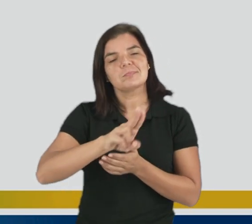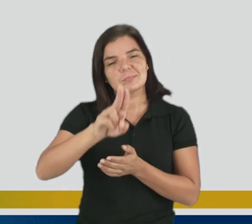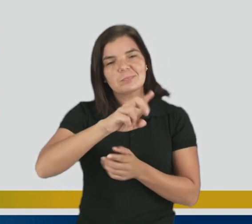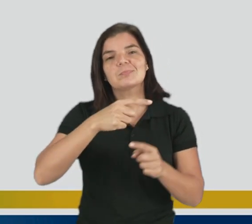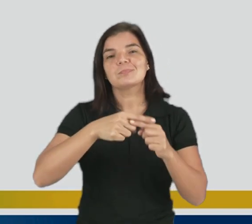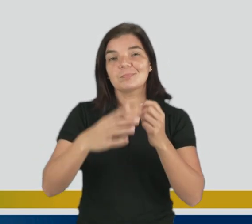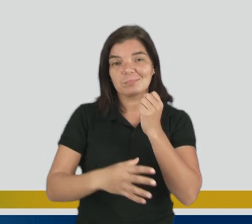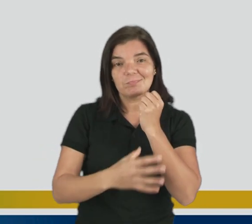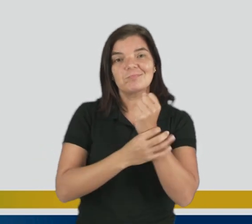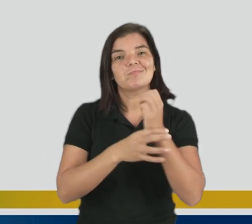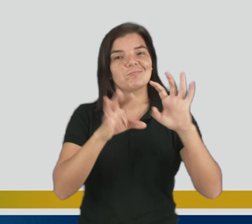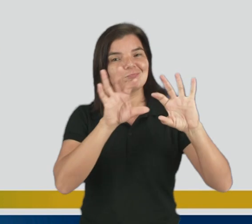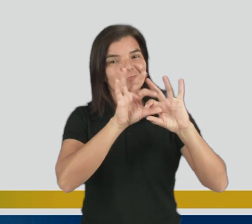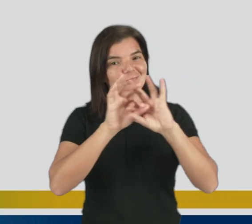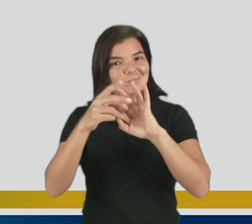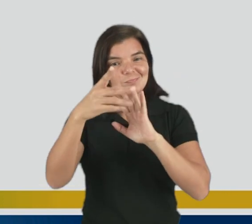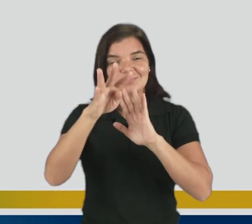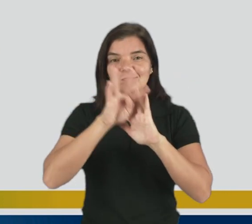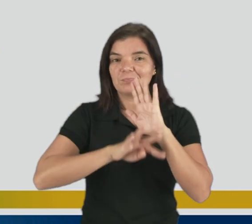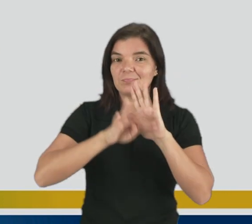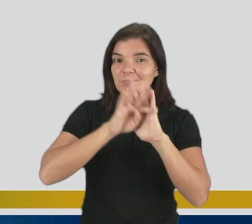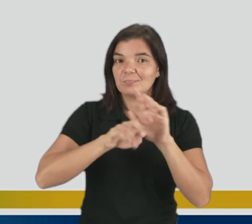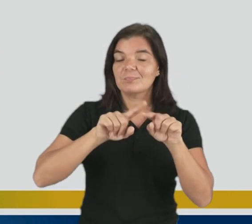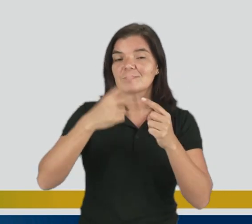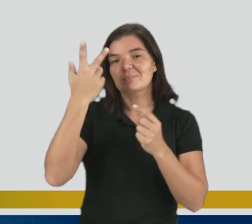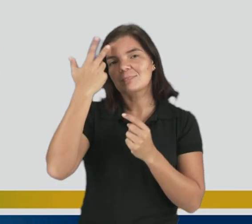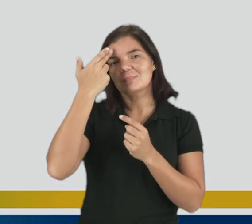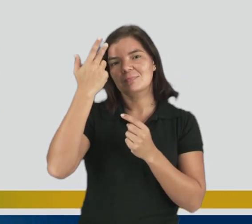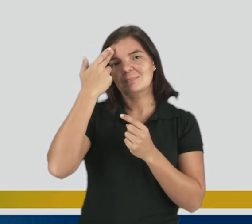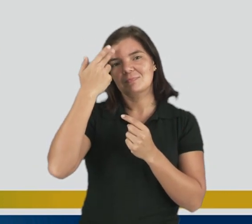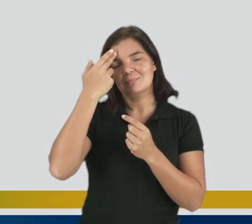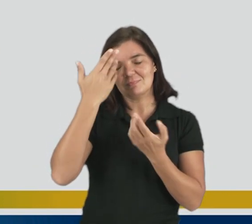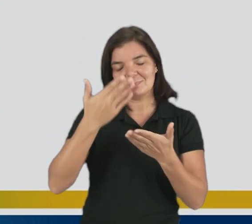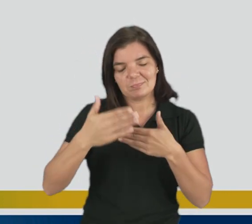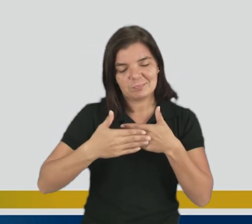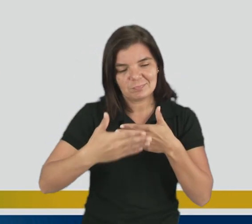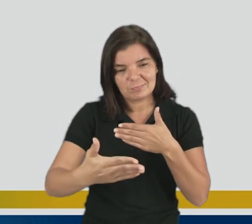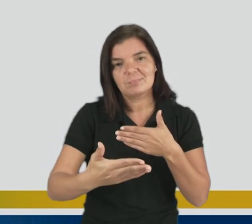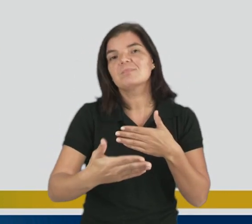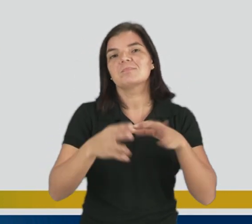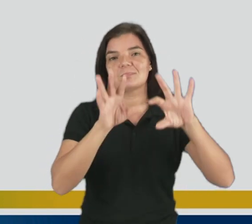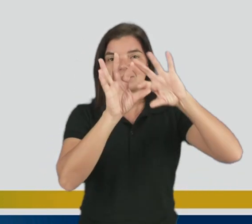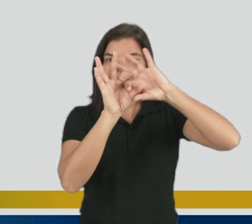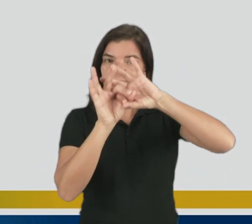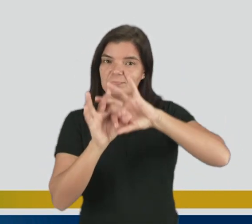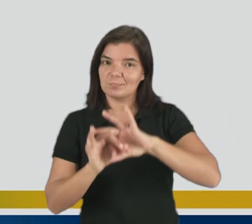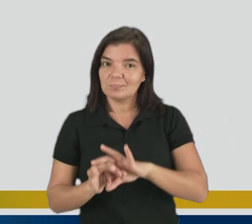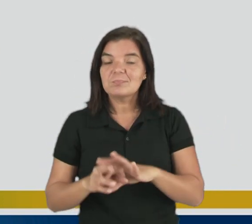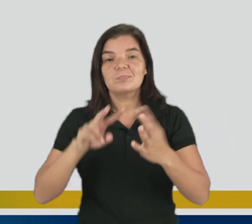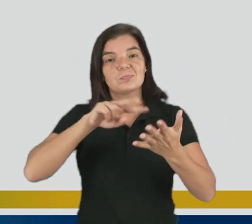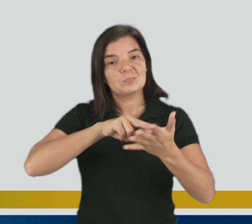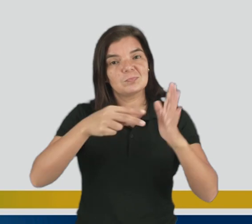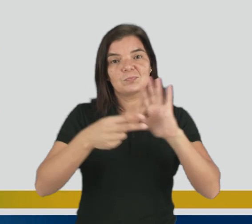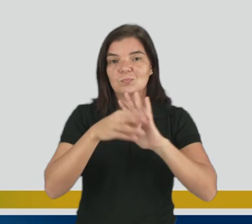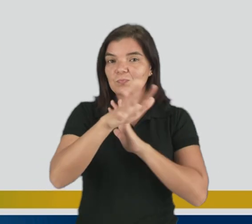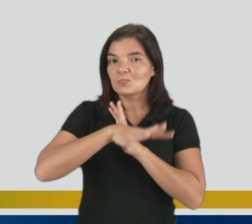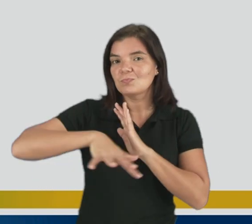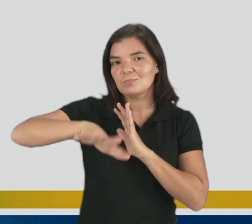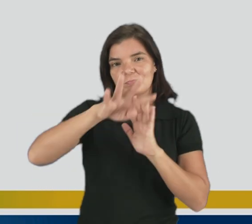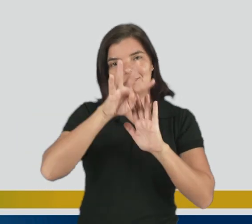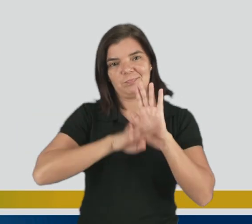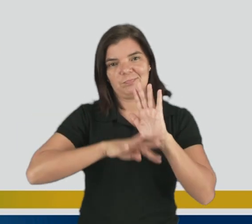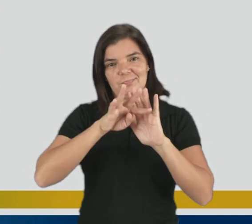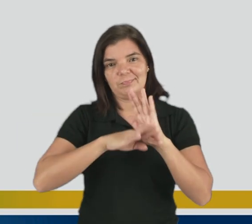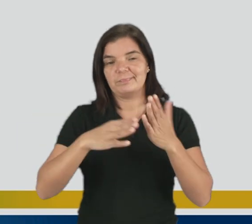elas que garantem a coesão do seu texto e, naturalmente, consequentemente, a coerência, o sentido global do seu